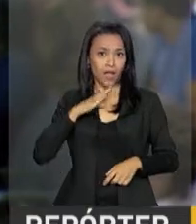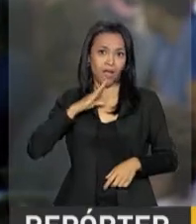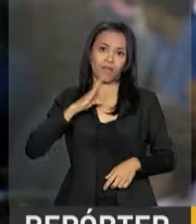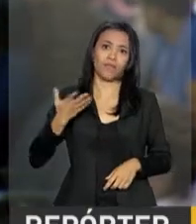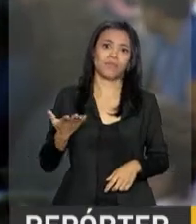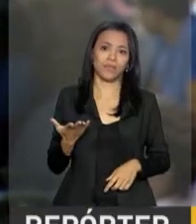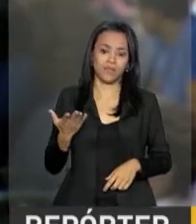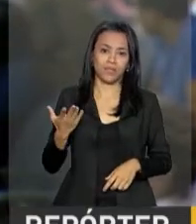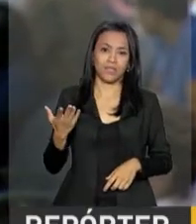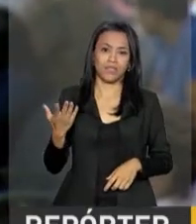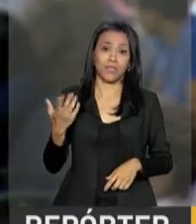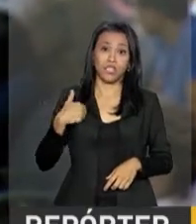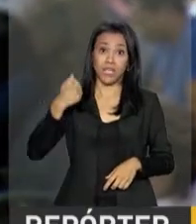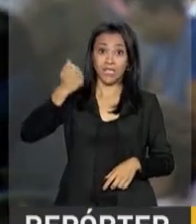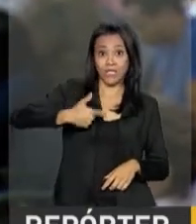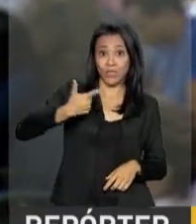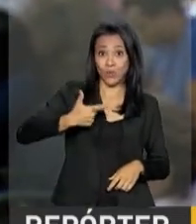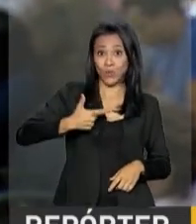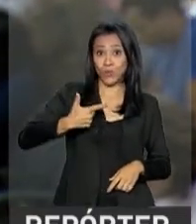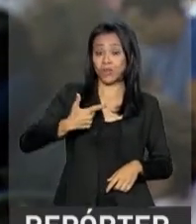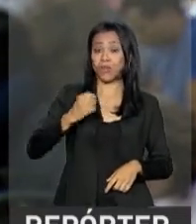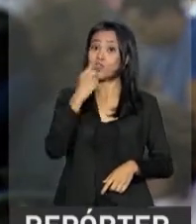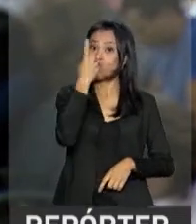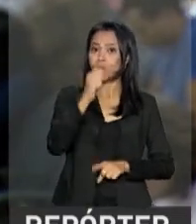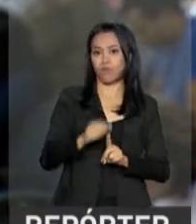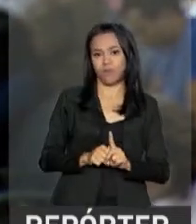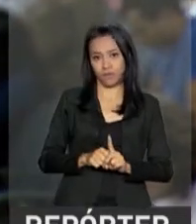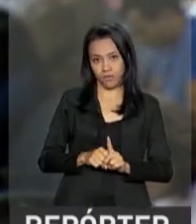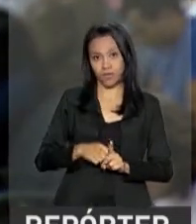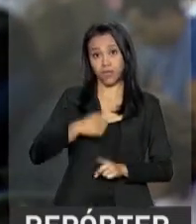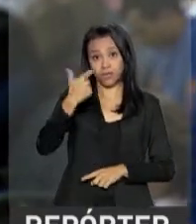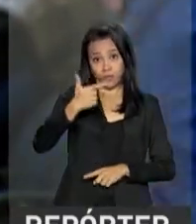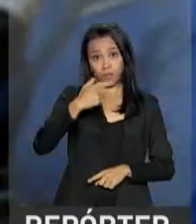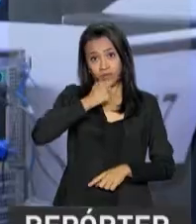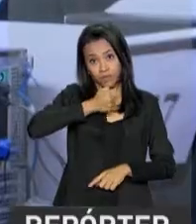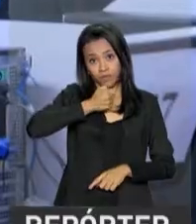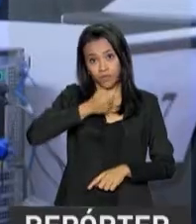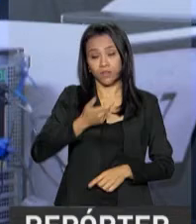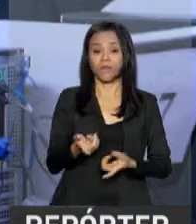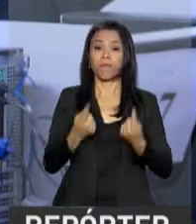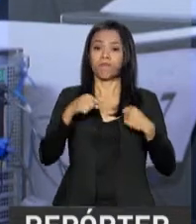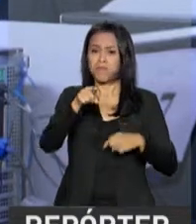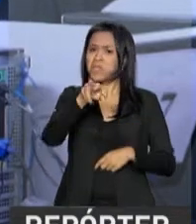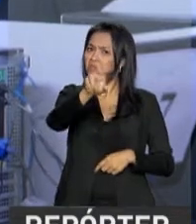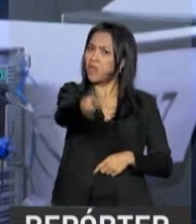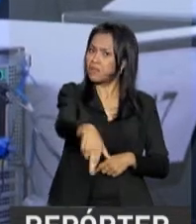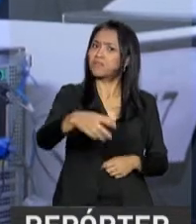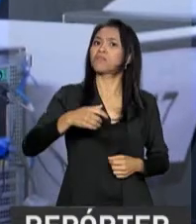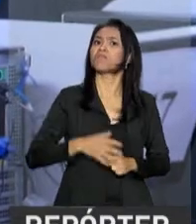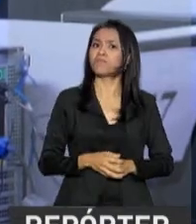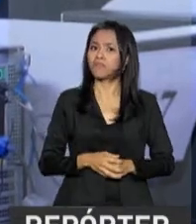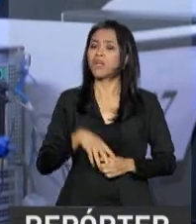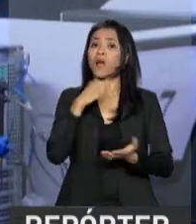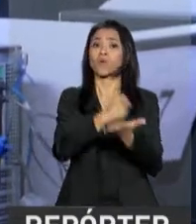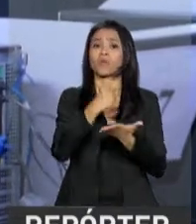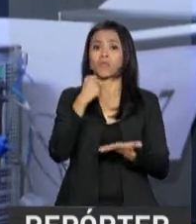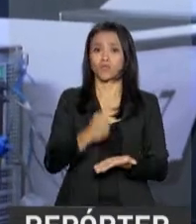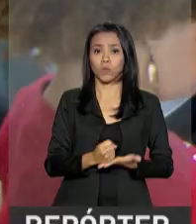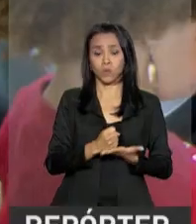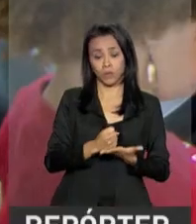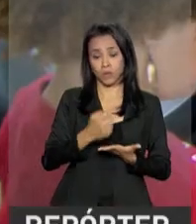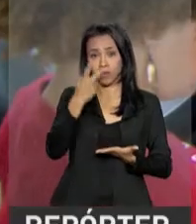tanto que essa já é a segunda já é isso segundo entrevista joão e mário tem razão as contratações realizadas